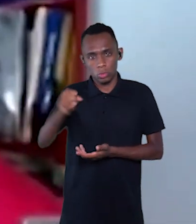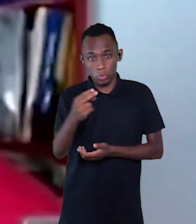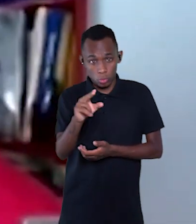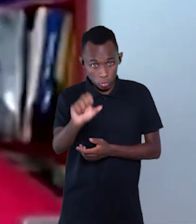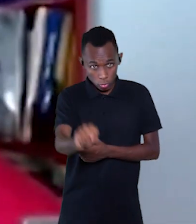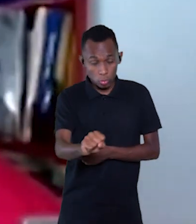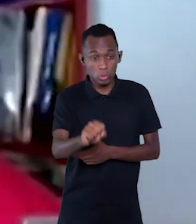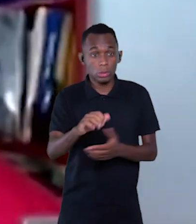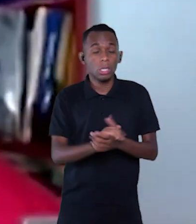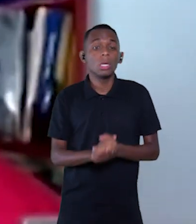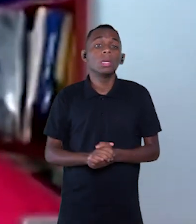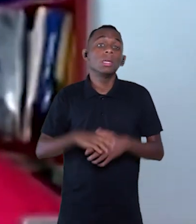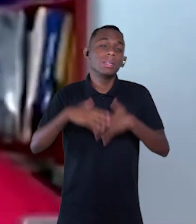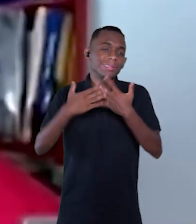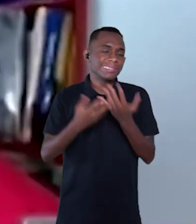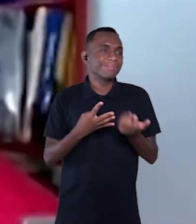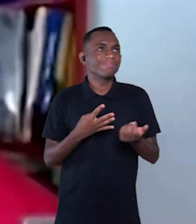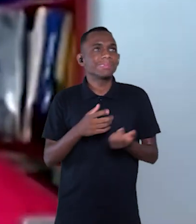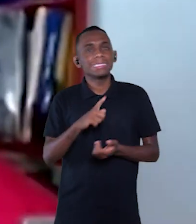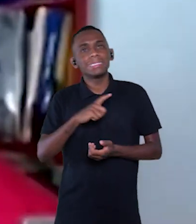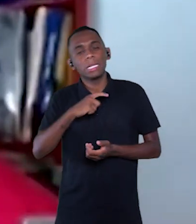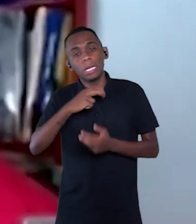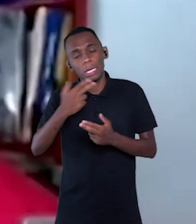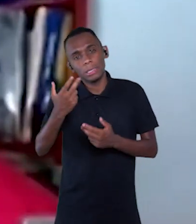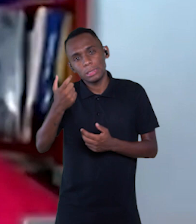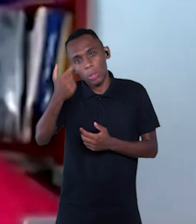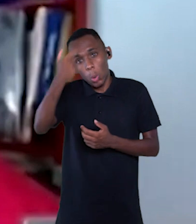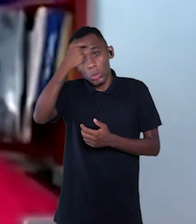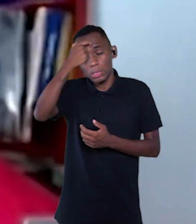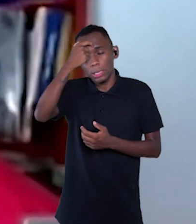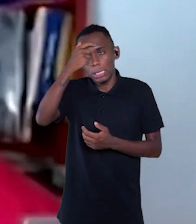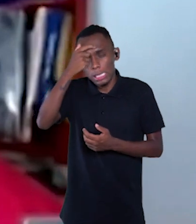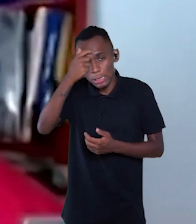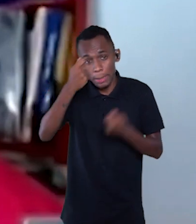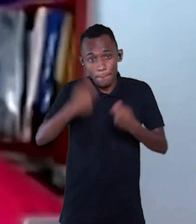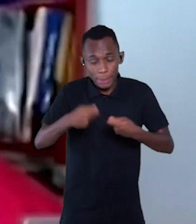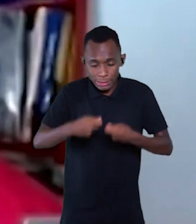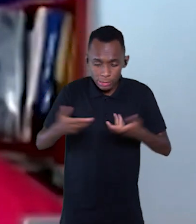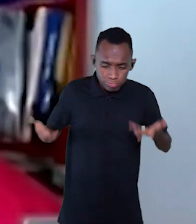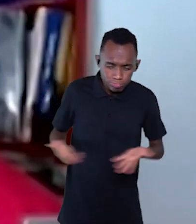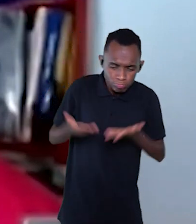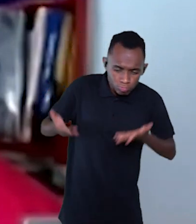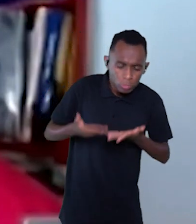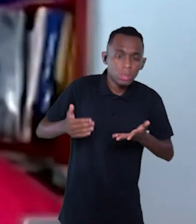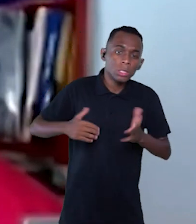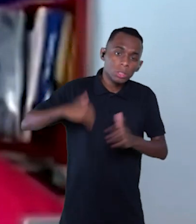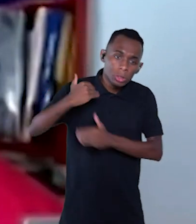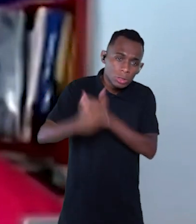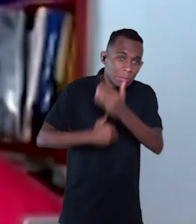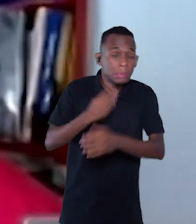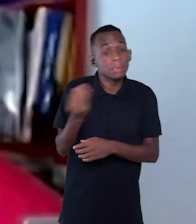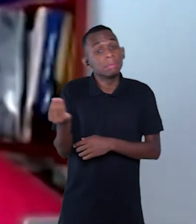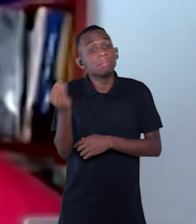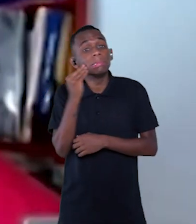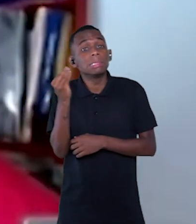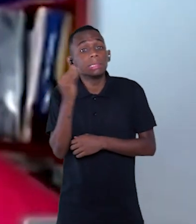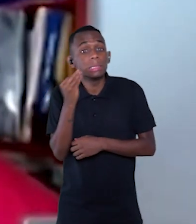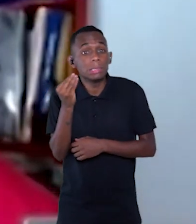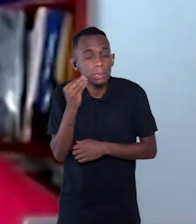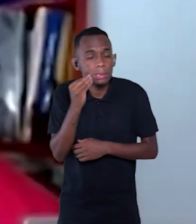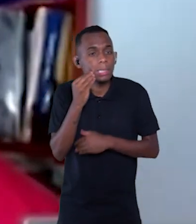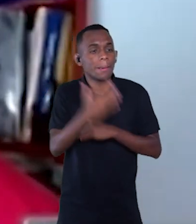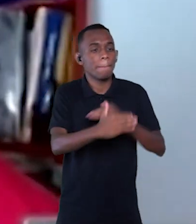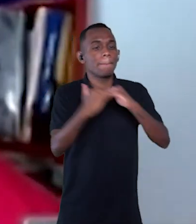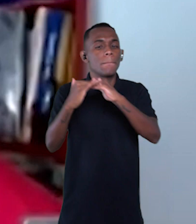difícil. Então, ter essa consciência, né, de que a gente precisa promover essa tentativa, né,